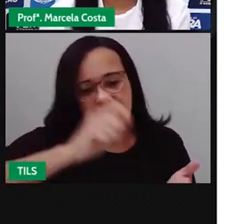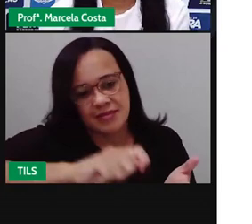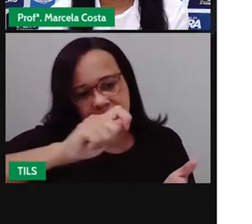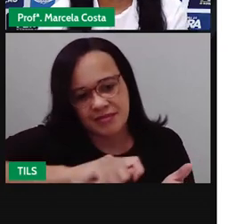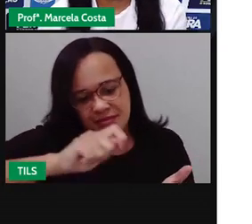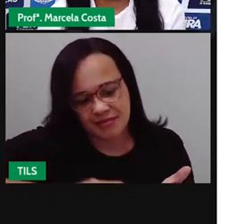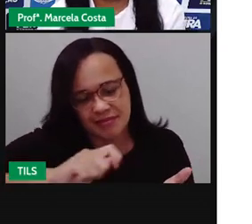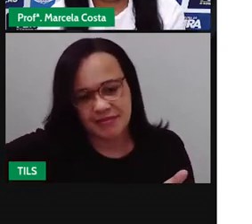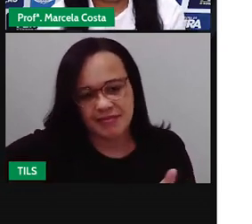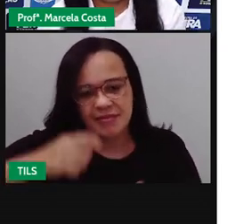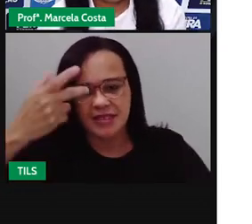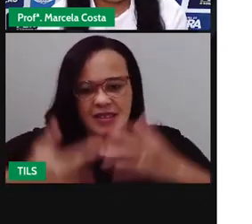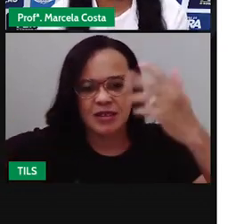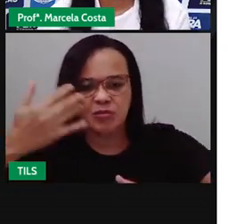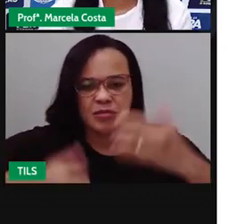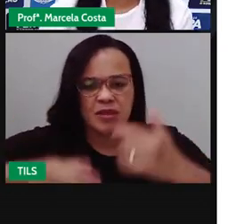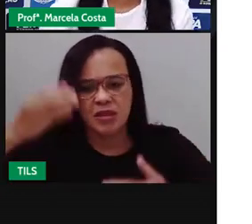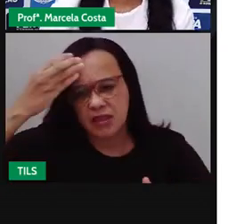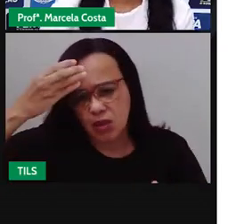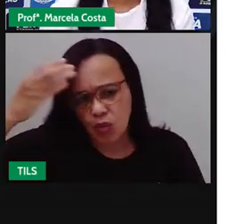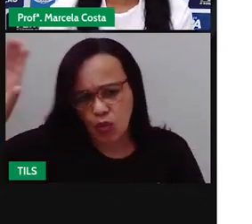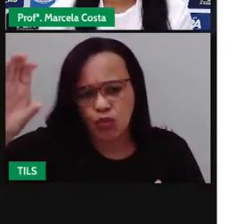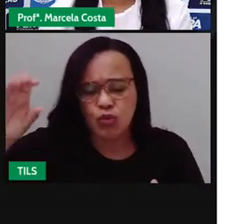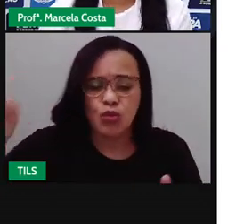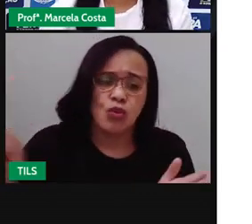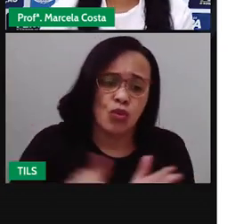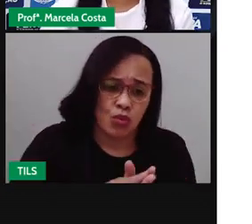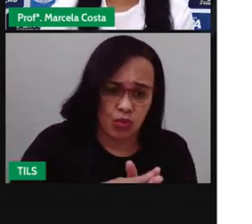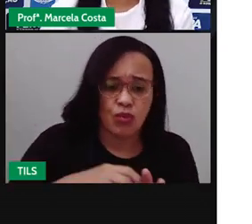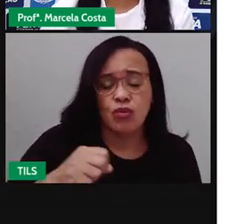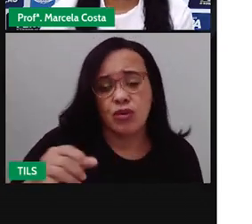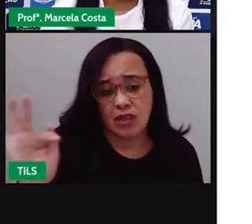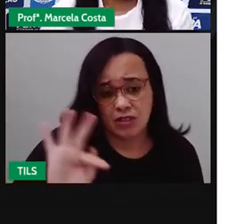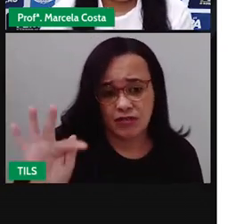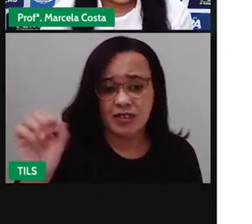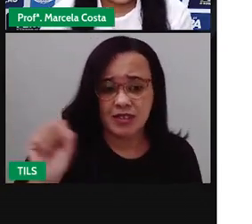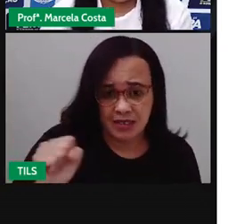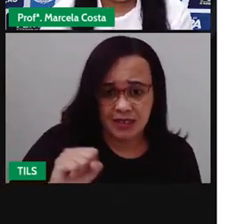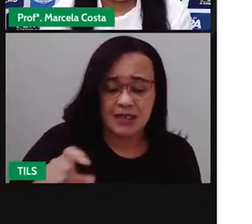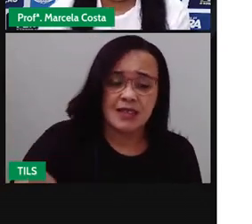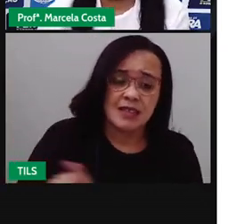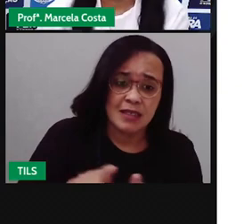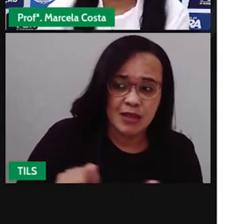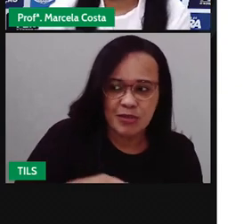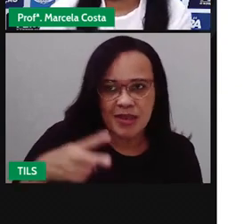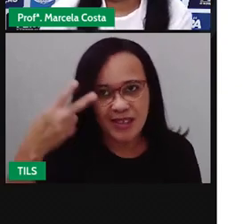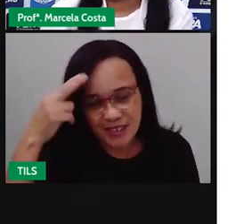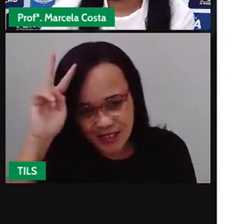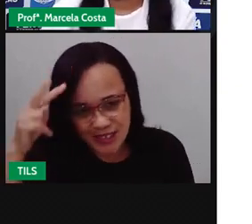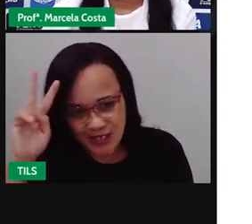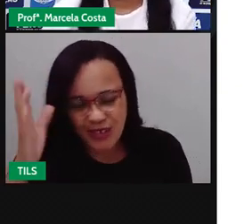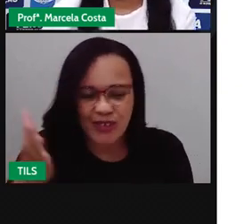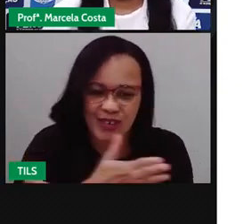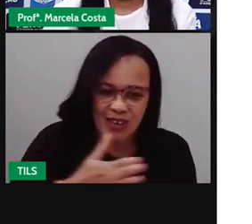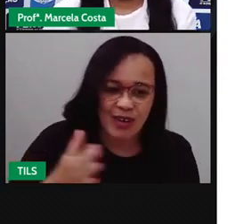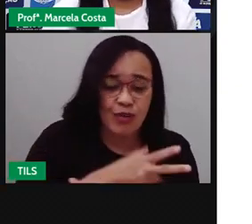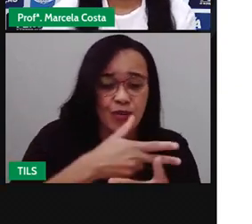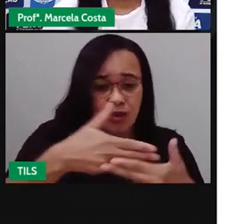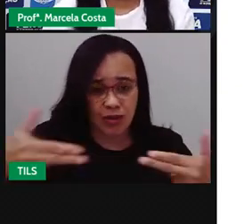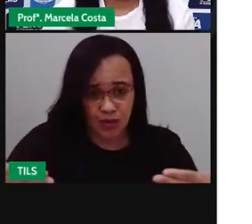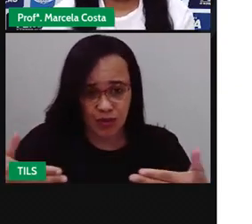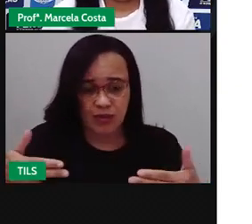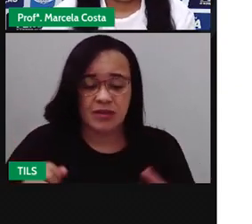cordel, falando um pouco da cultura, dos aspectos históricos da cidade. Eu preparei um